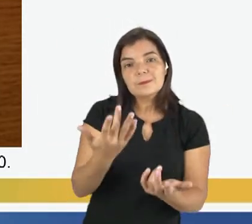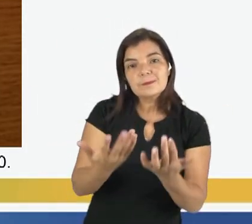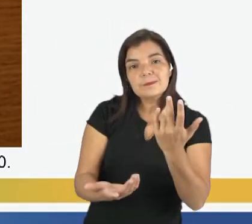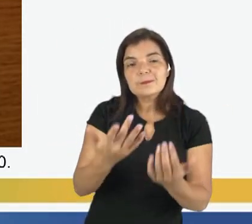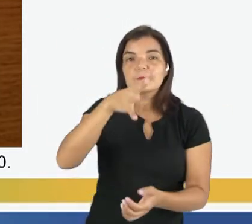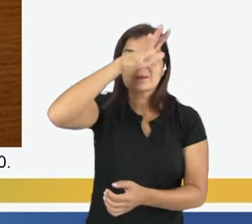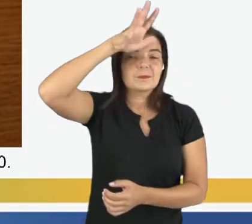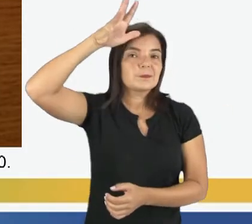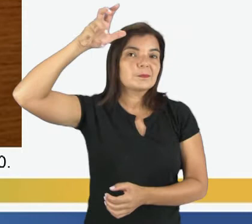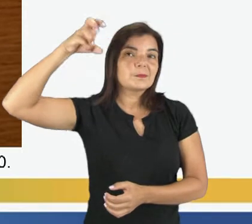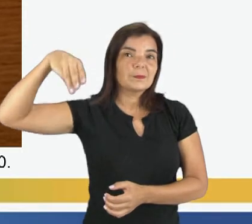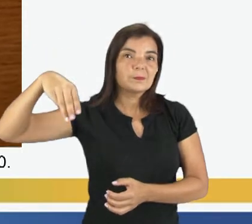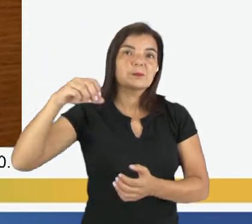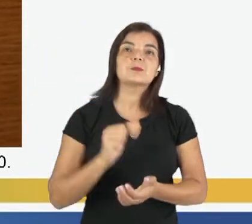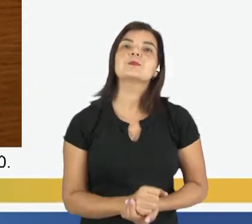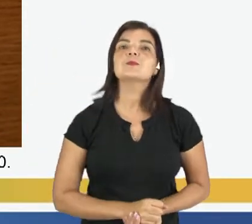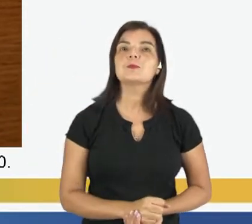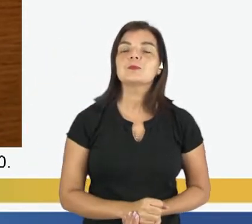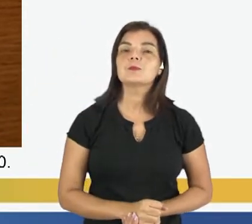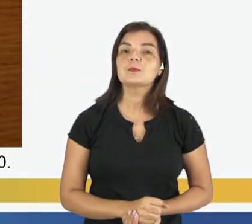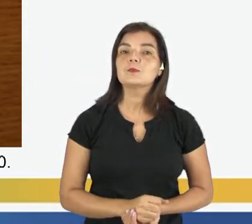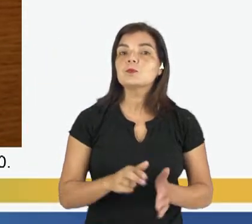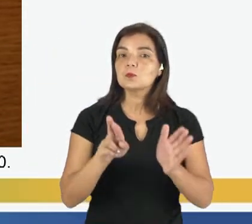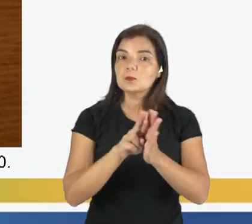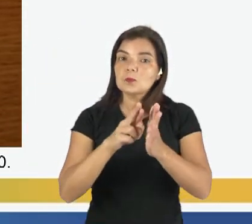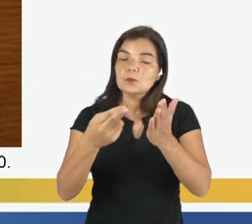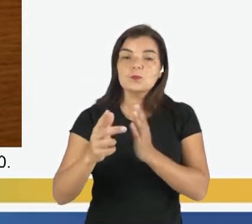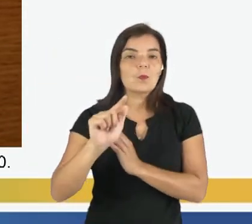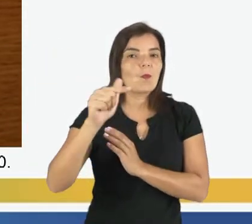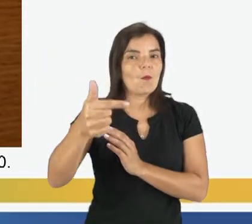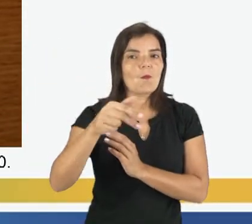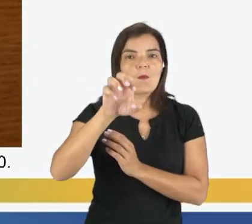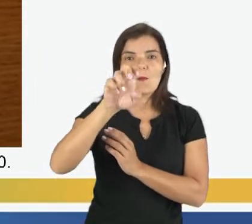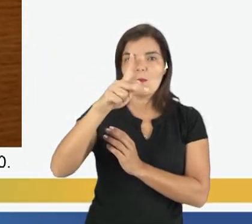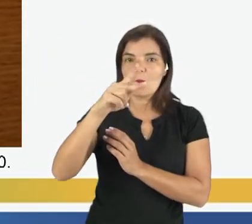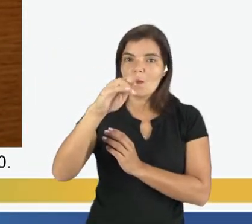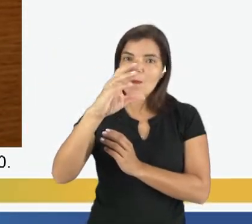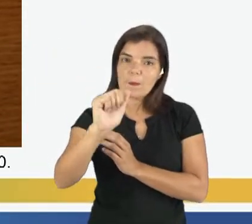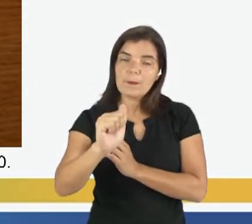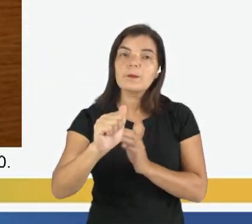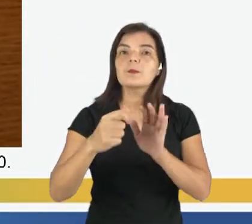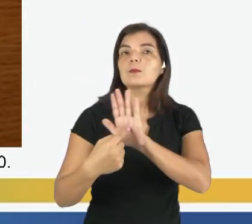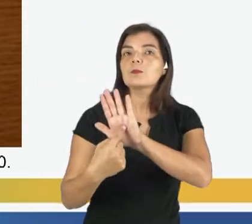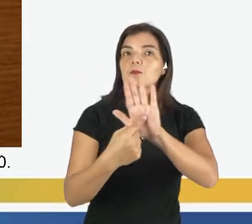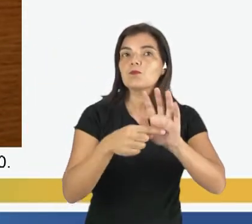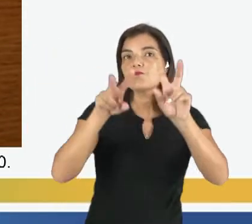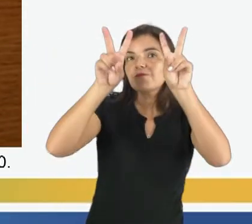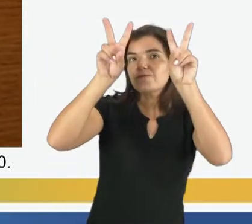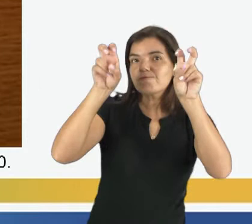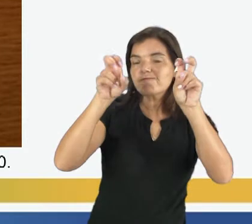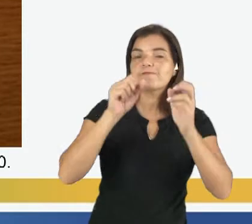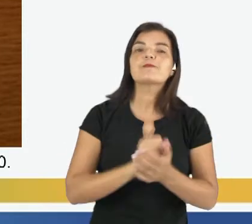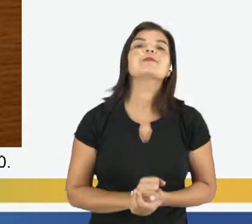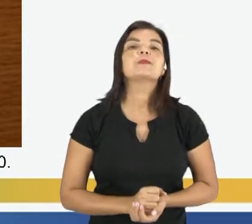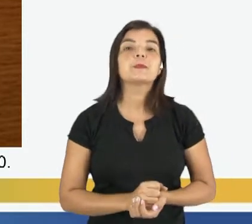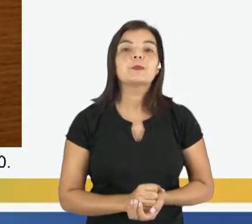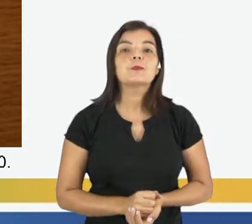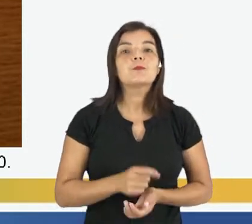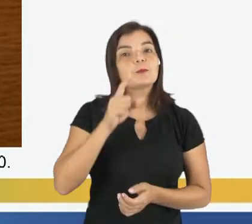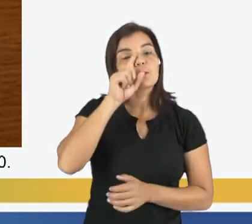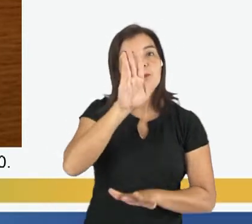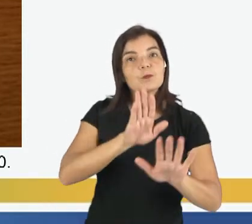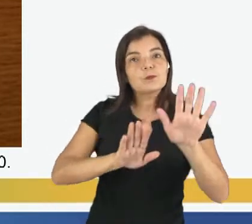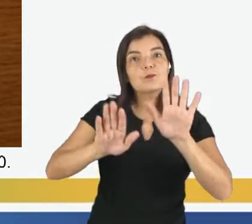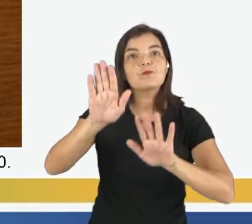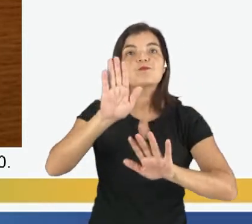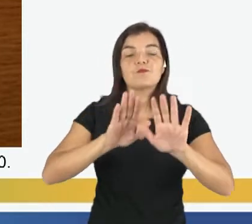Amazônia. Temos aqui uma outra revista, A Época, trazendo uma reportagem